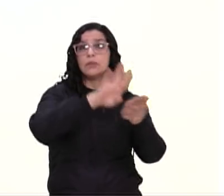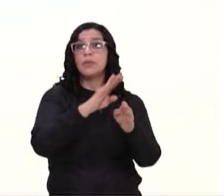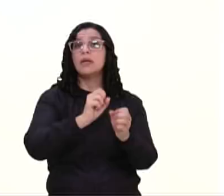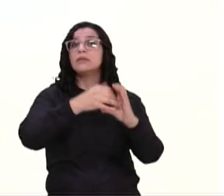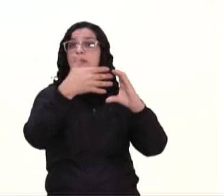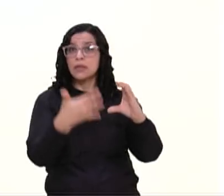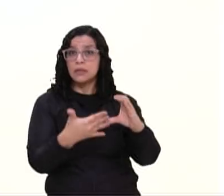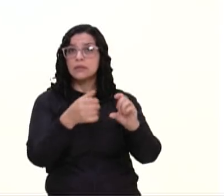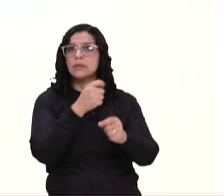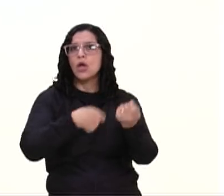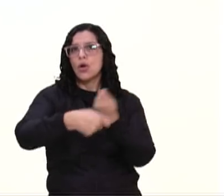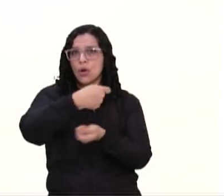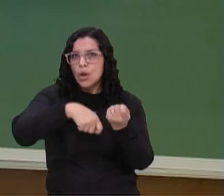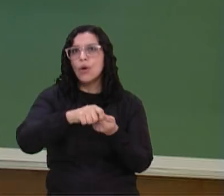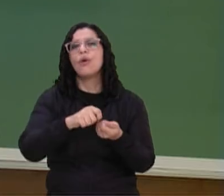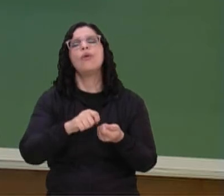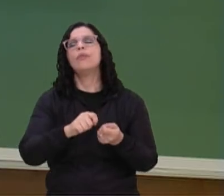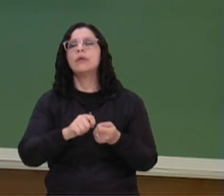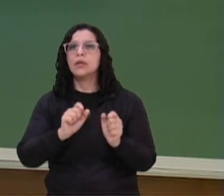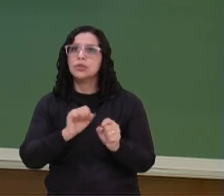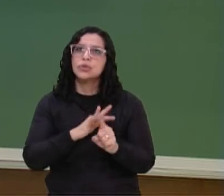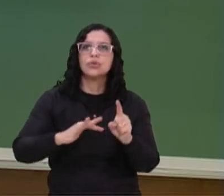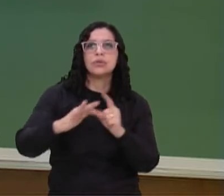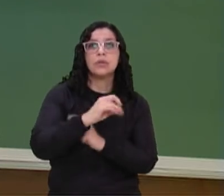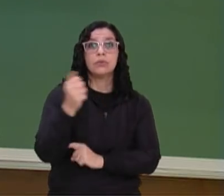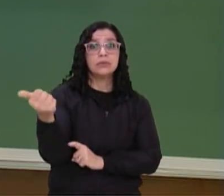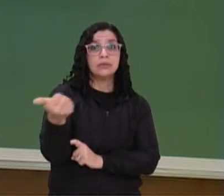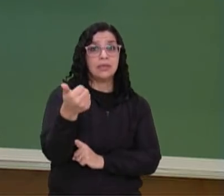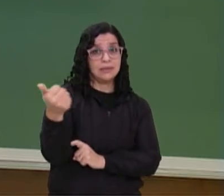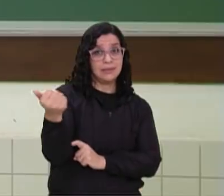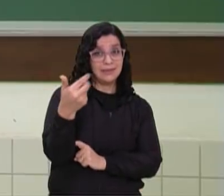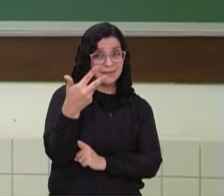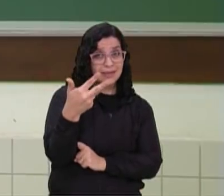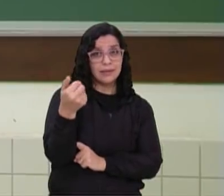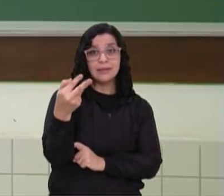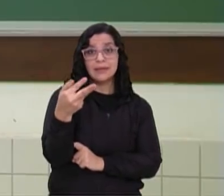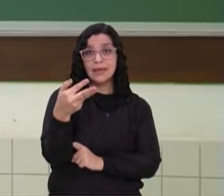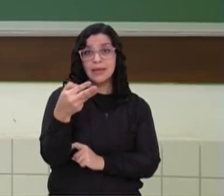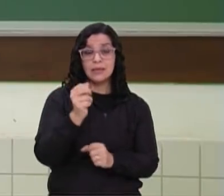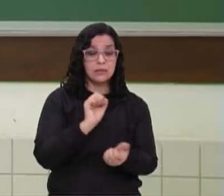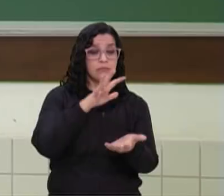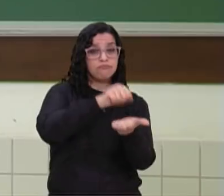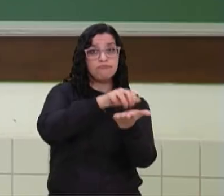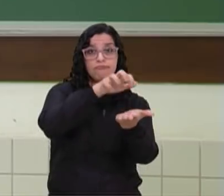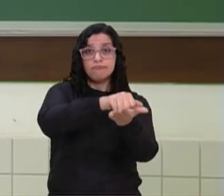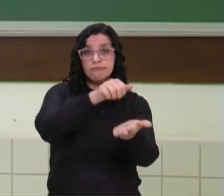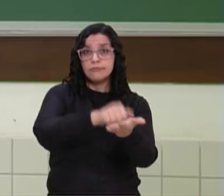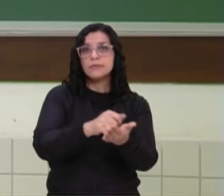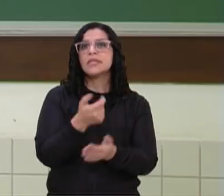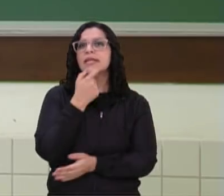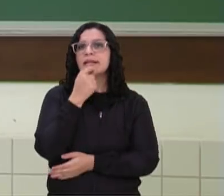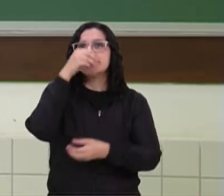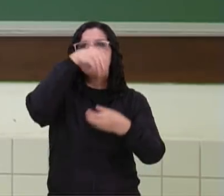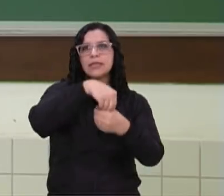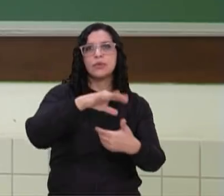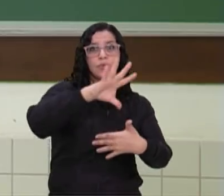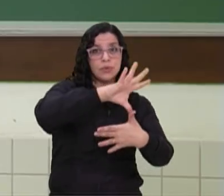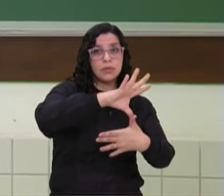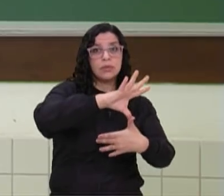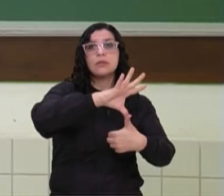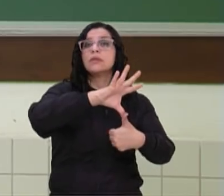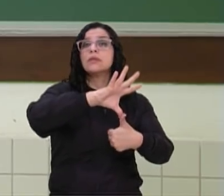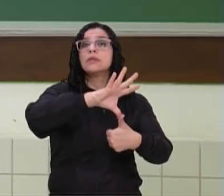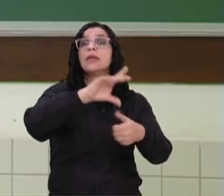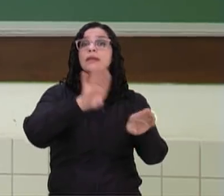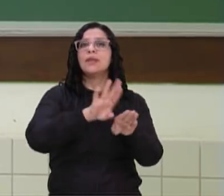e sociais das 13 colônias inglesas da América do Norte, que depois vai resultar na independência dos Estados Unidos da América